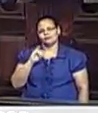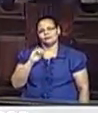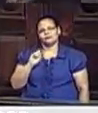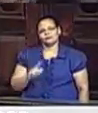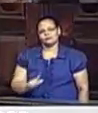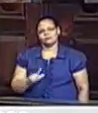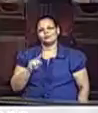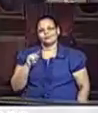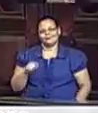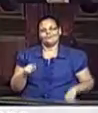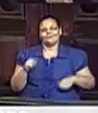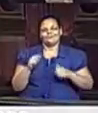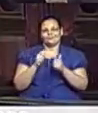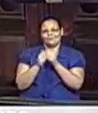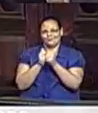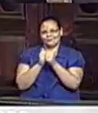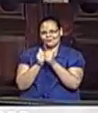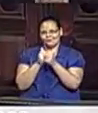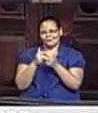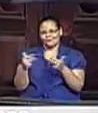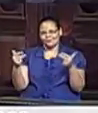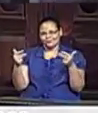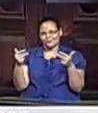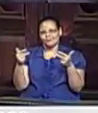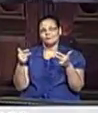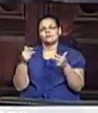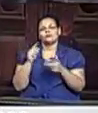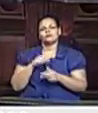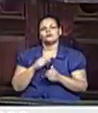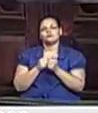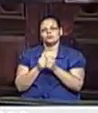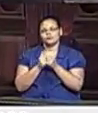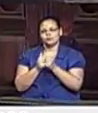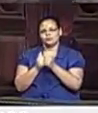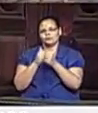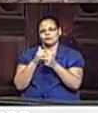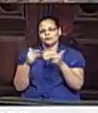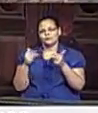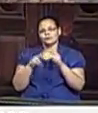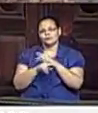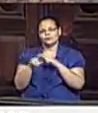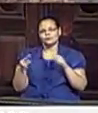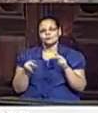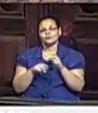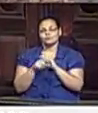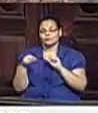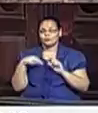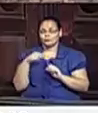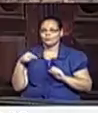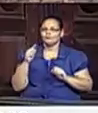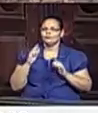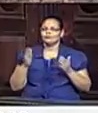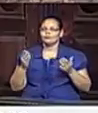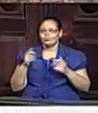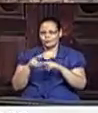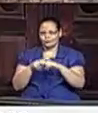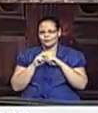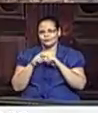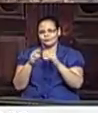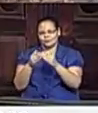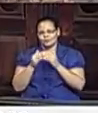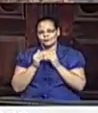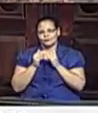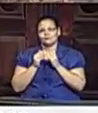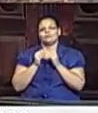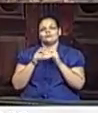concessionários de transporte. Nós temos ainda 3 oitivas para terminarmos o trabalho, por isso a prorrogação pedida aqui ao